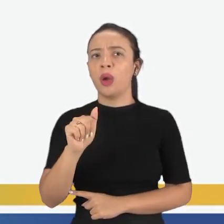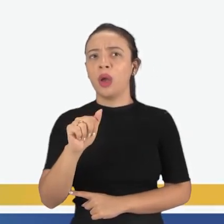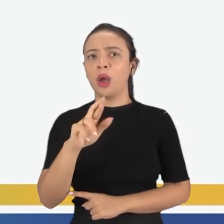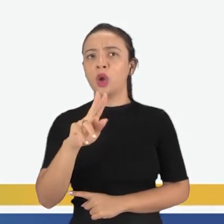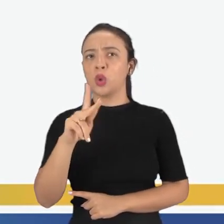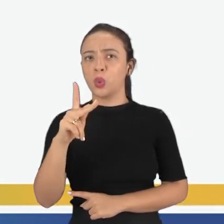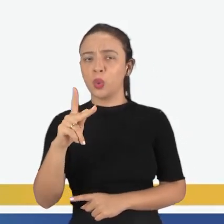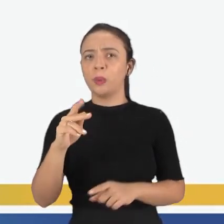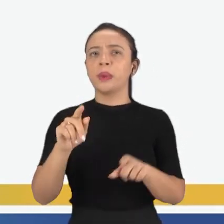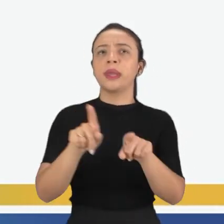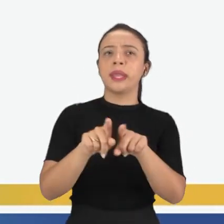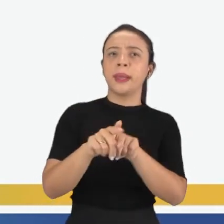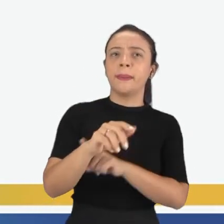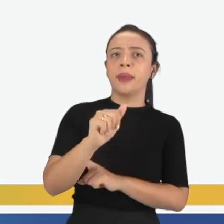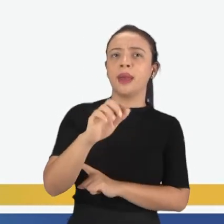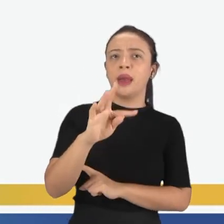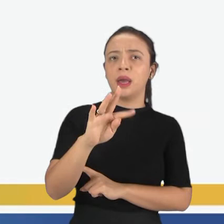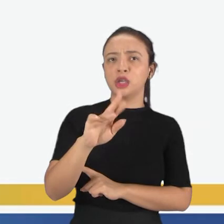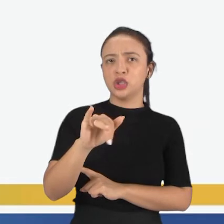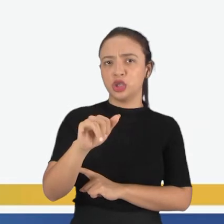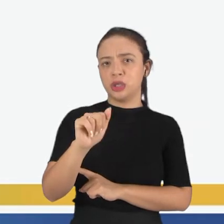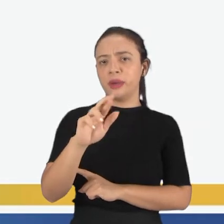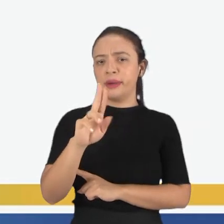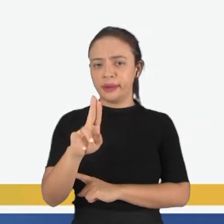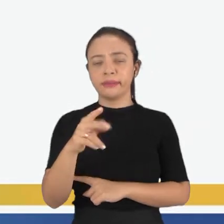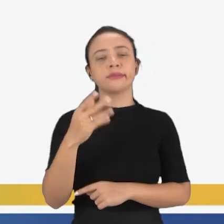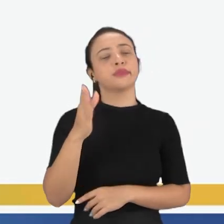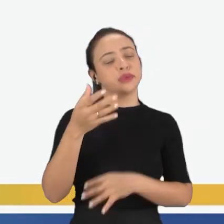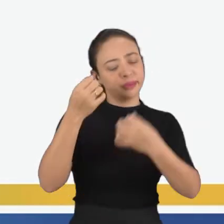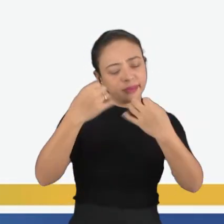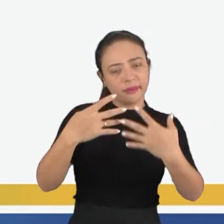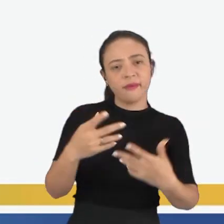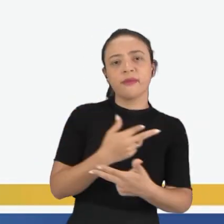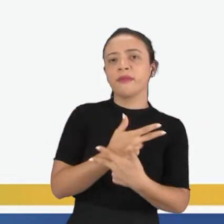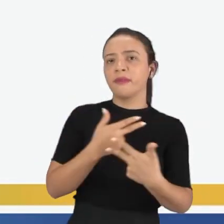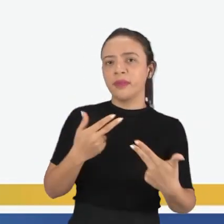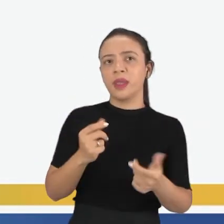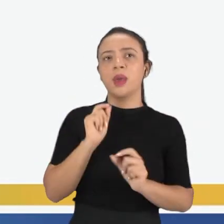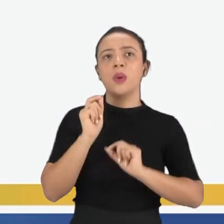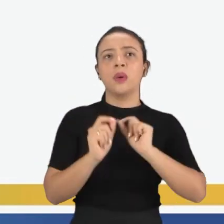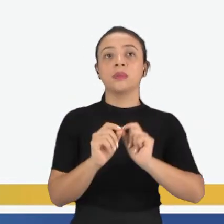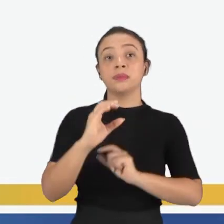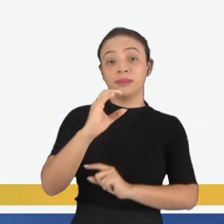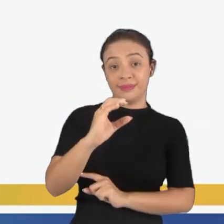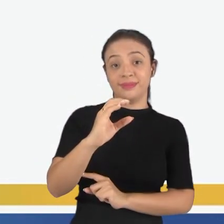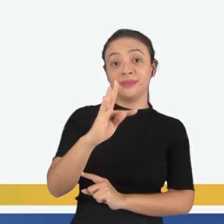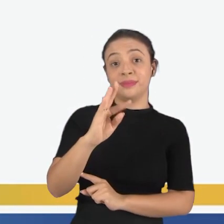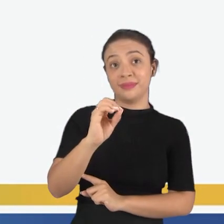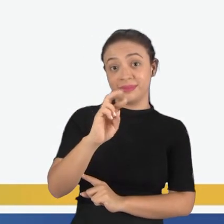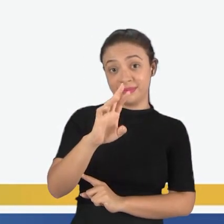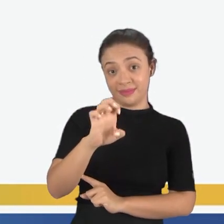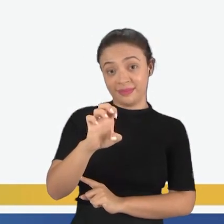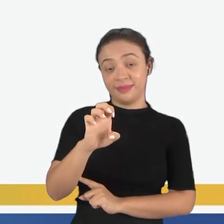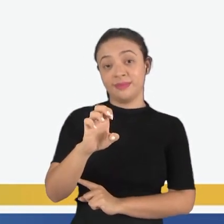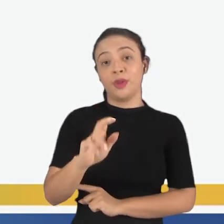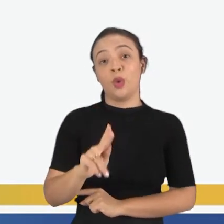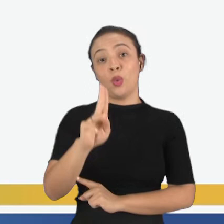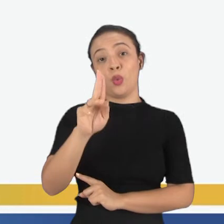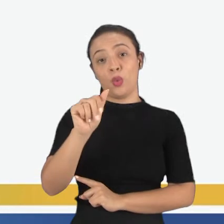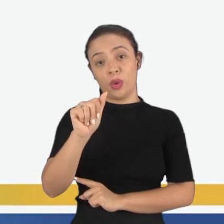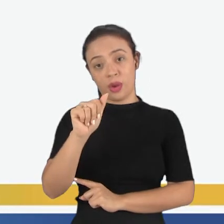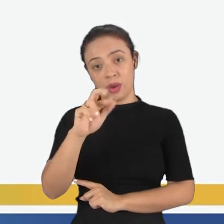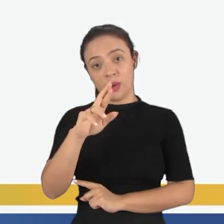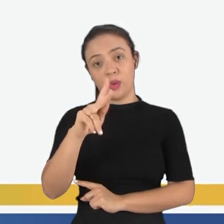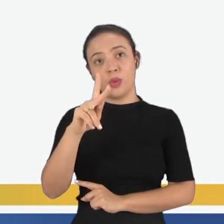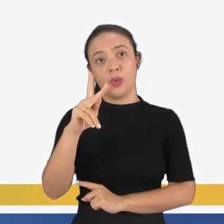ou siriri. Falamos muitas vezes, né, gente? É o toré, o cuarupi e o atiaru.